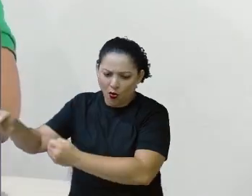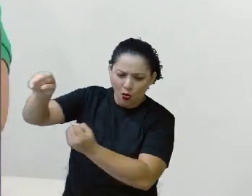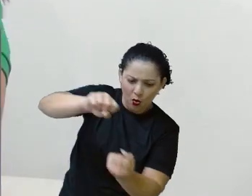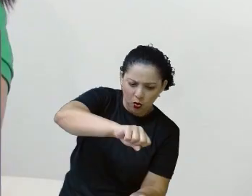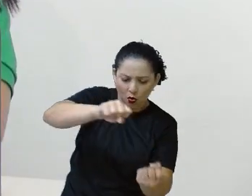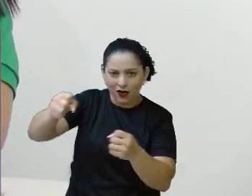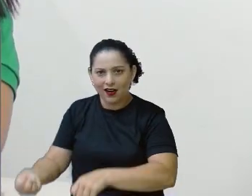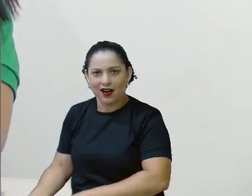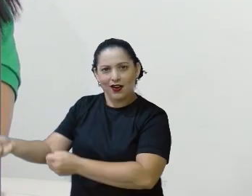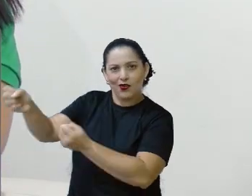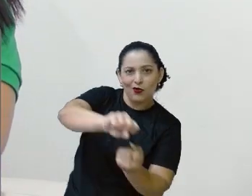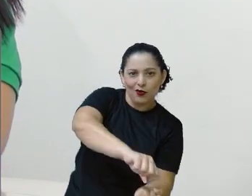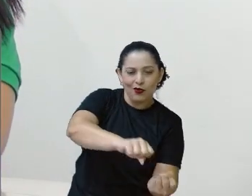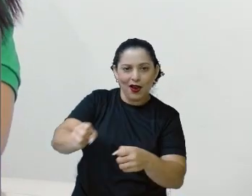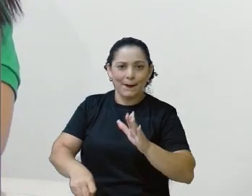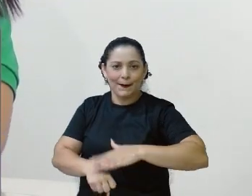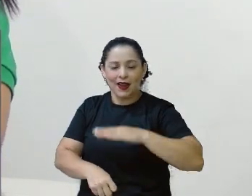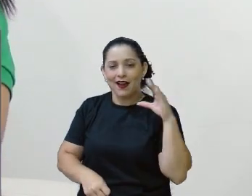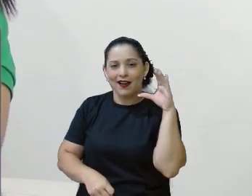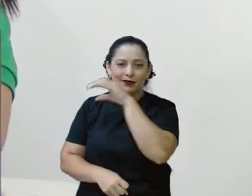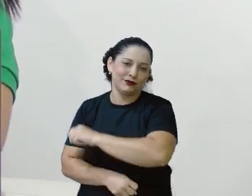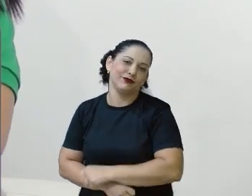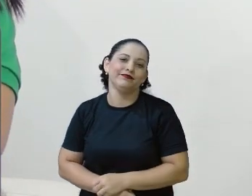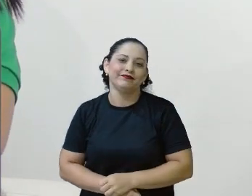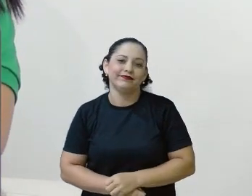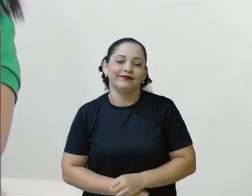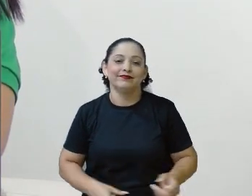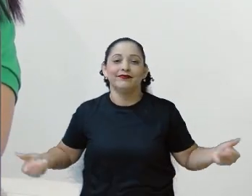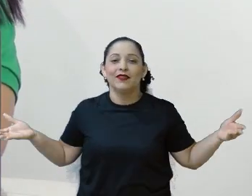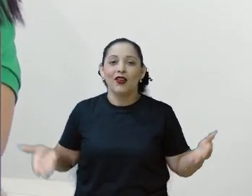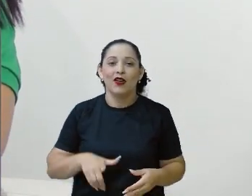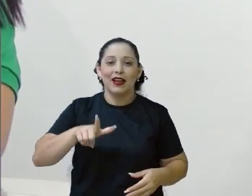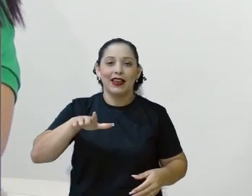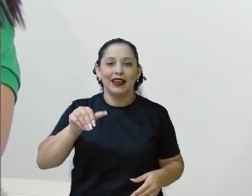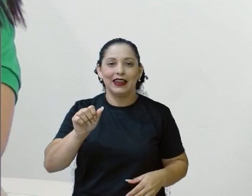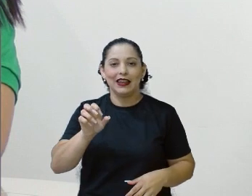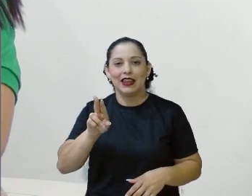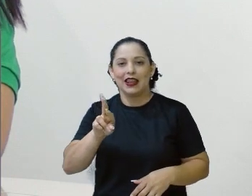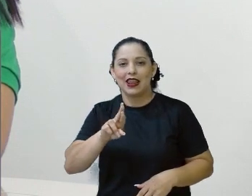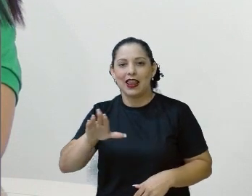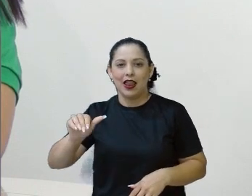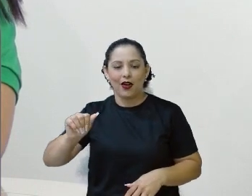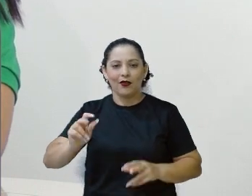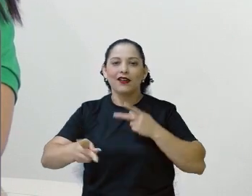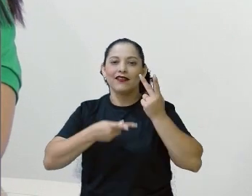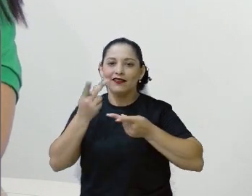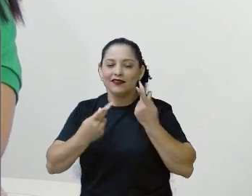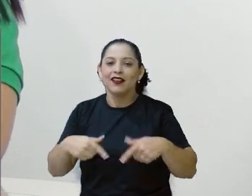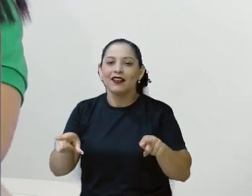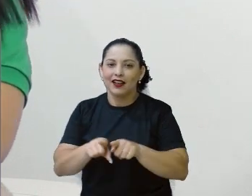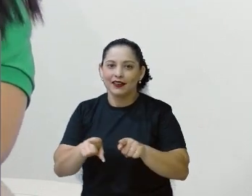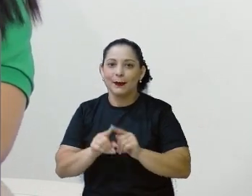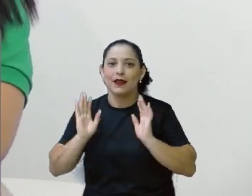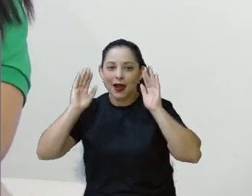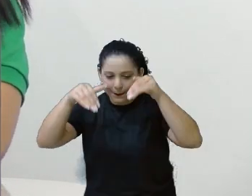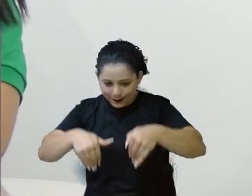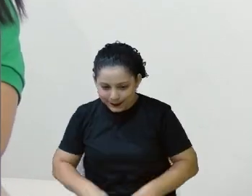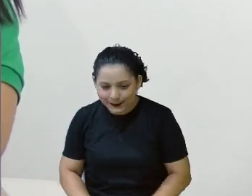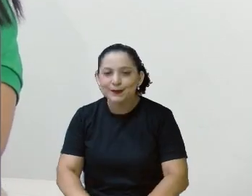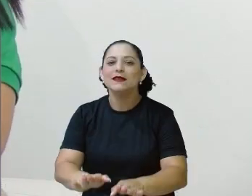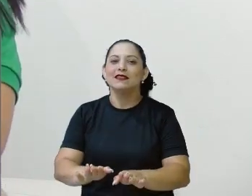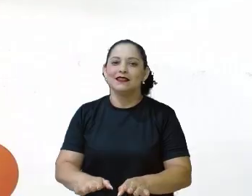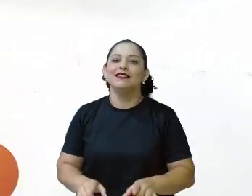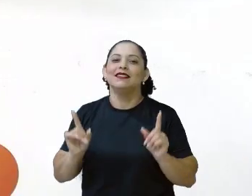eles estão aí respondendo essa, eu quero registrar que Laura, chegou aqui a resposta dela da pergunta anterior, ela tinha respondido piscina. Parabéns,